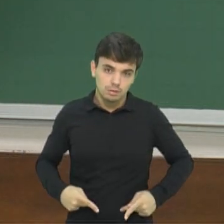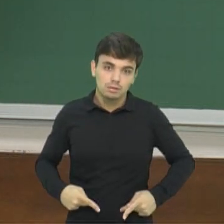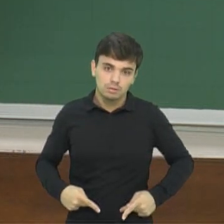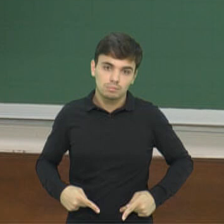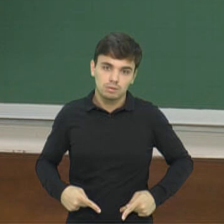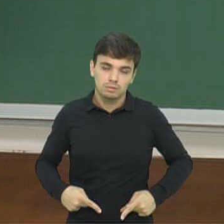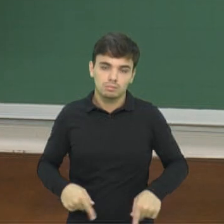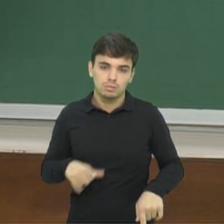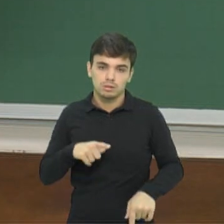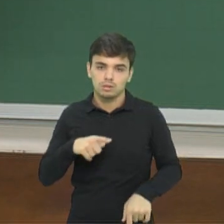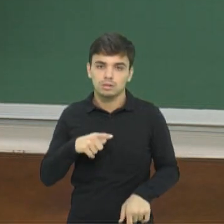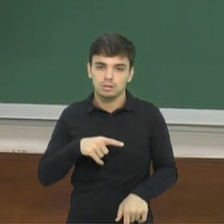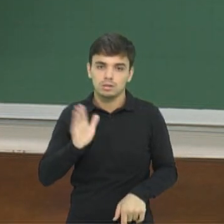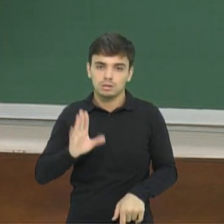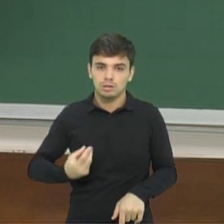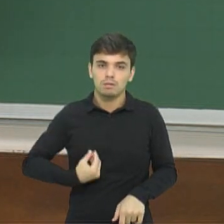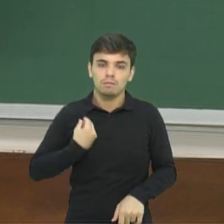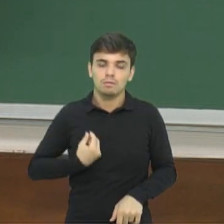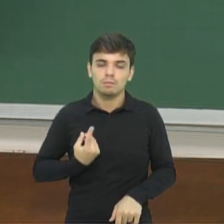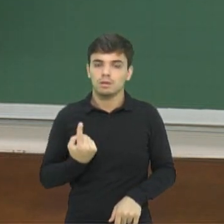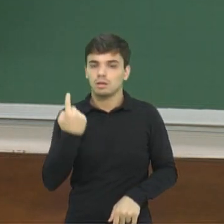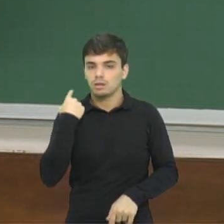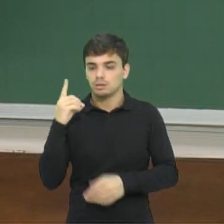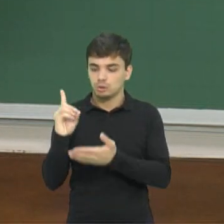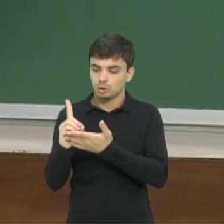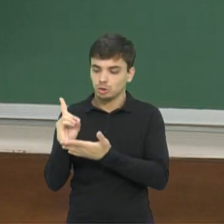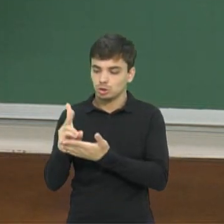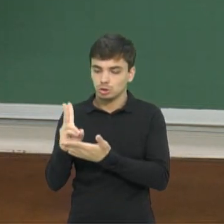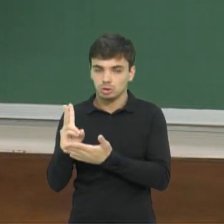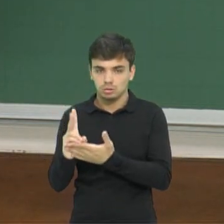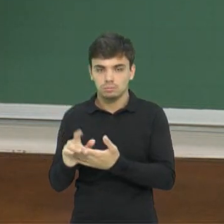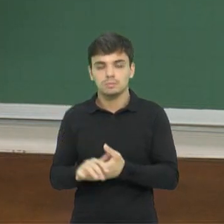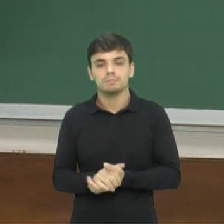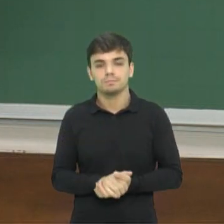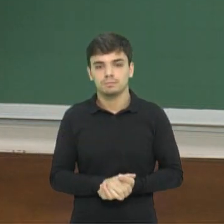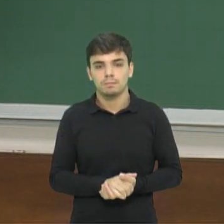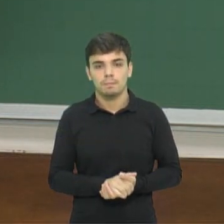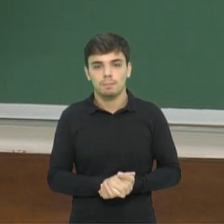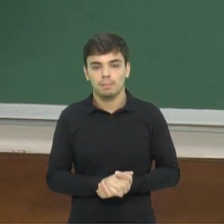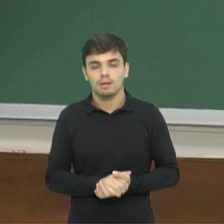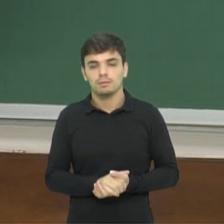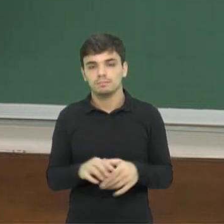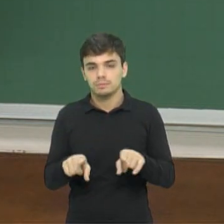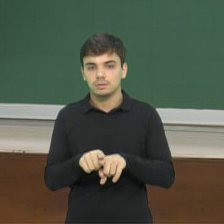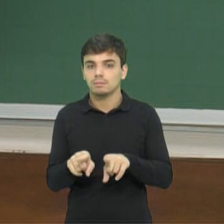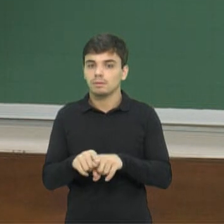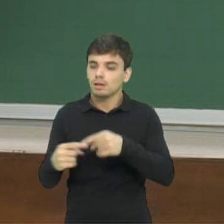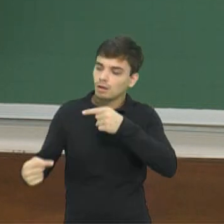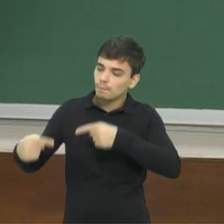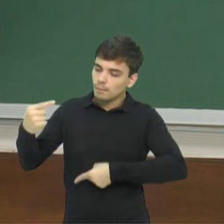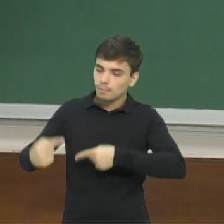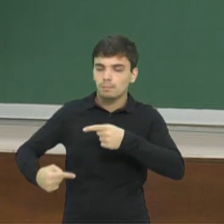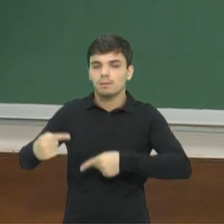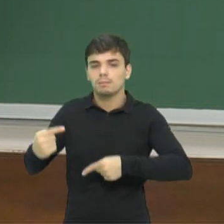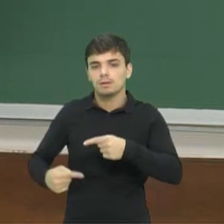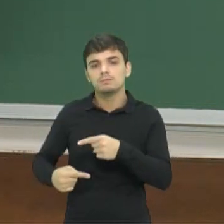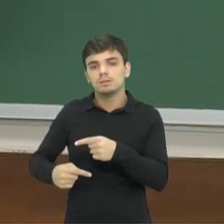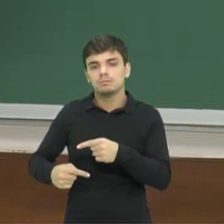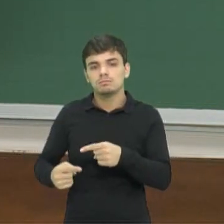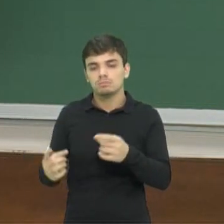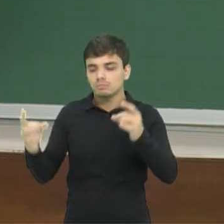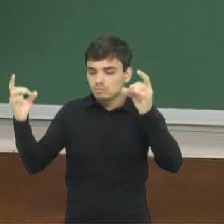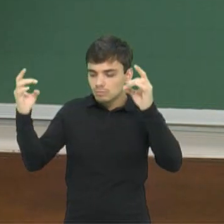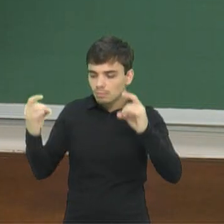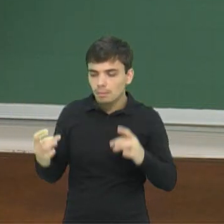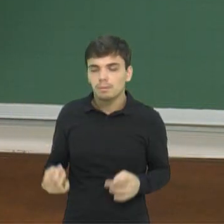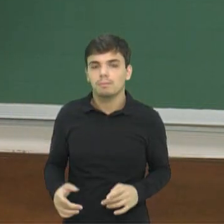tribos indígenas que já existiram. E ainda tem desarmônica. Na desarmônica ali ainda competição intraespecífica.